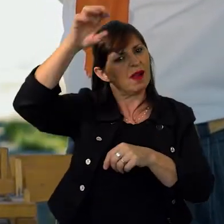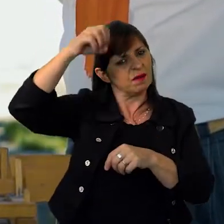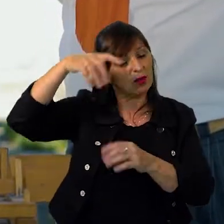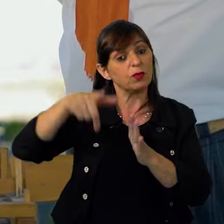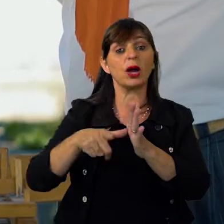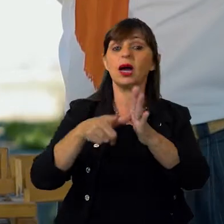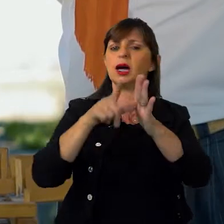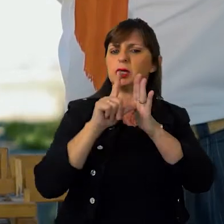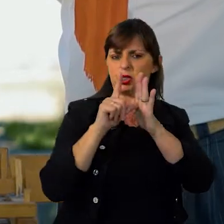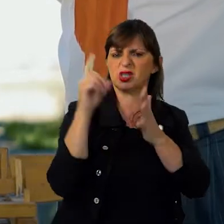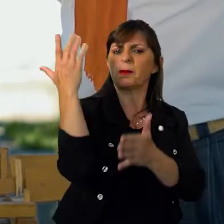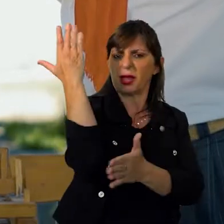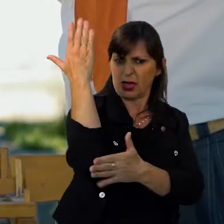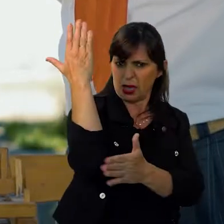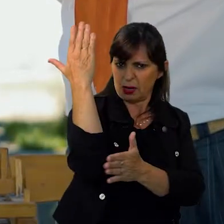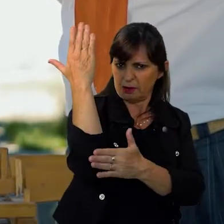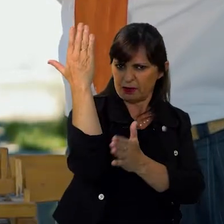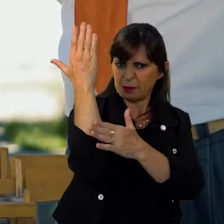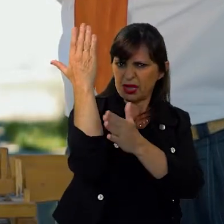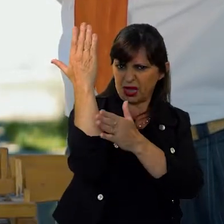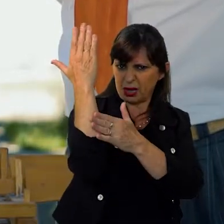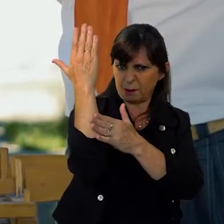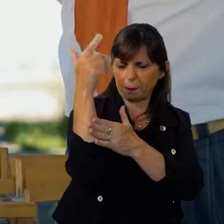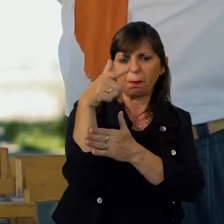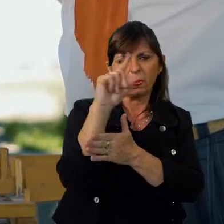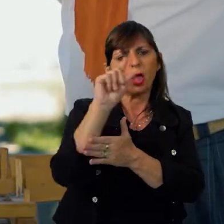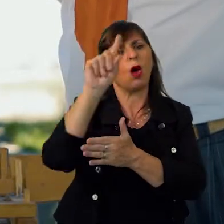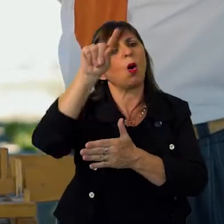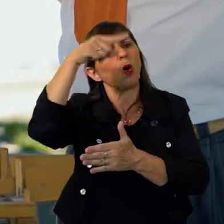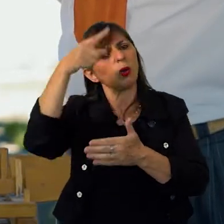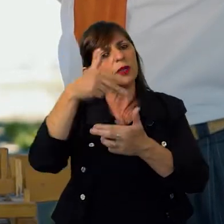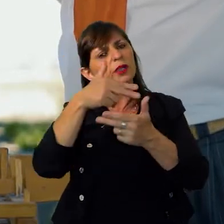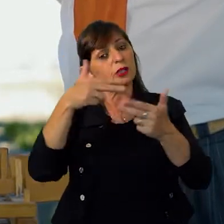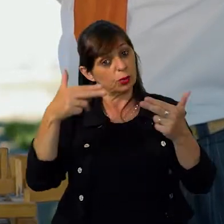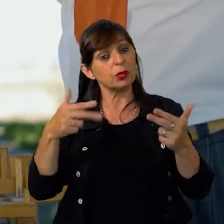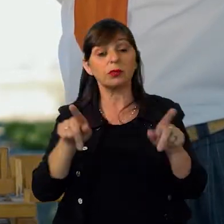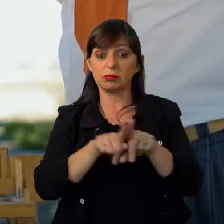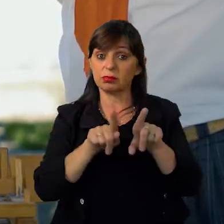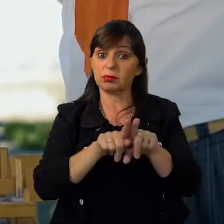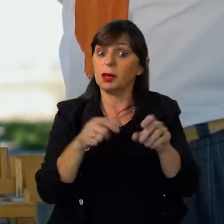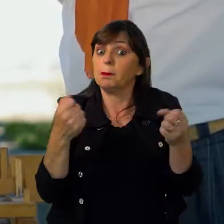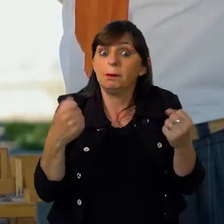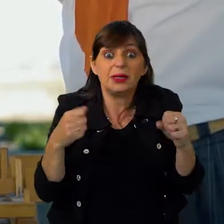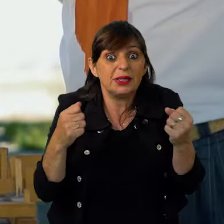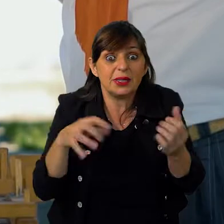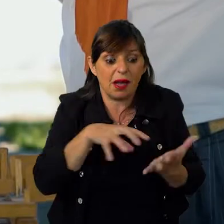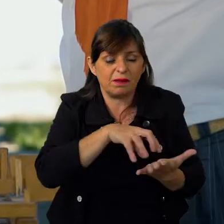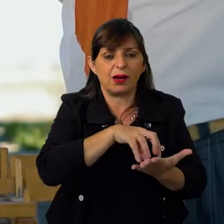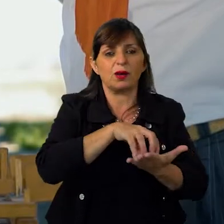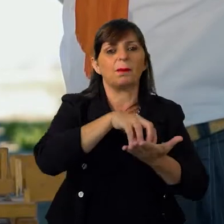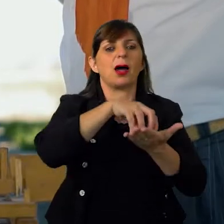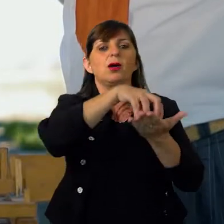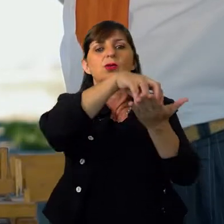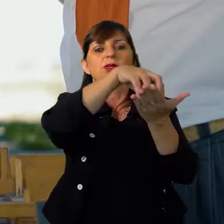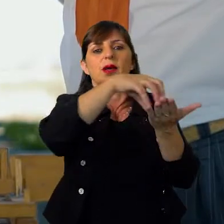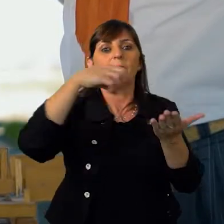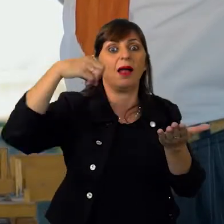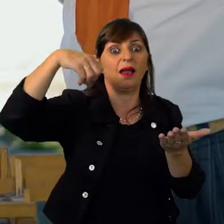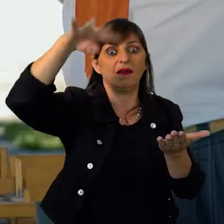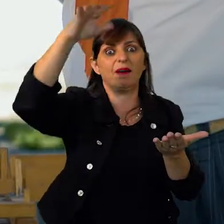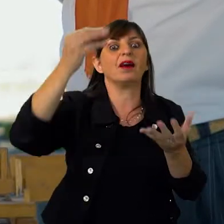Madeira não outros produtos que eram produzidos pelos pequenos agricultores pelos primeiros